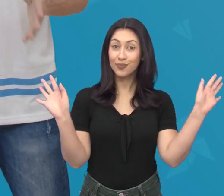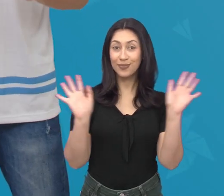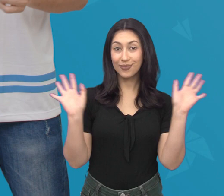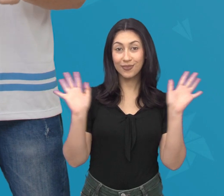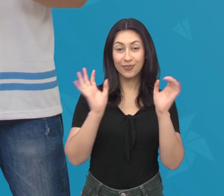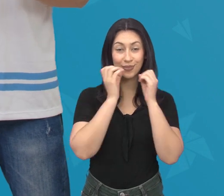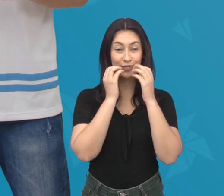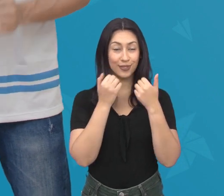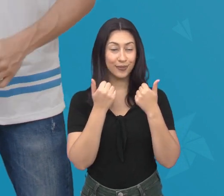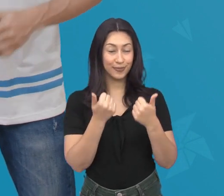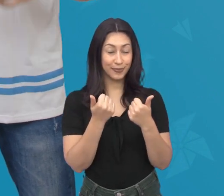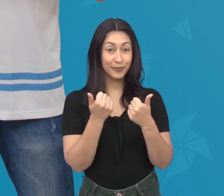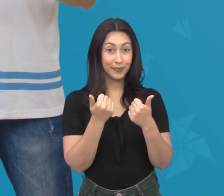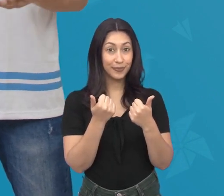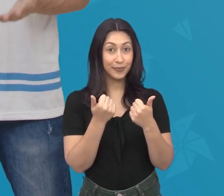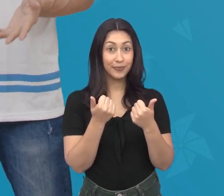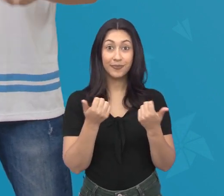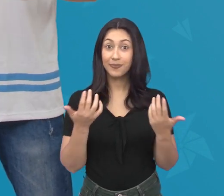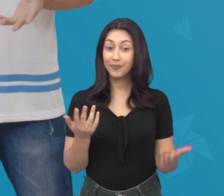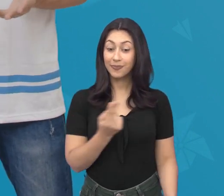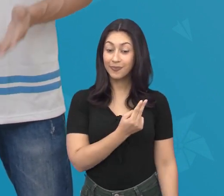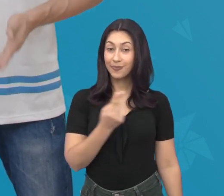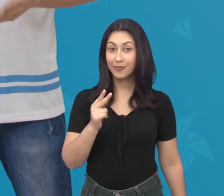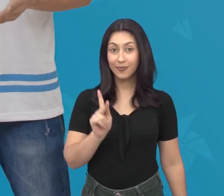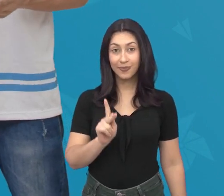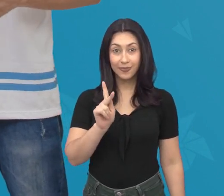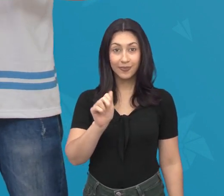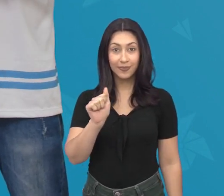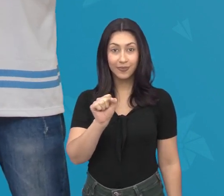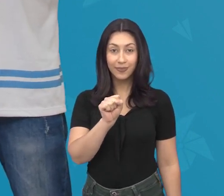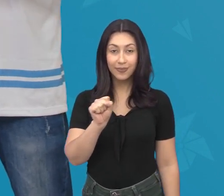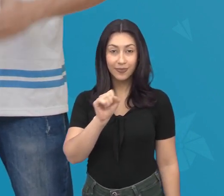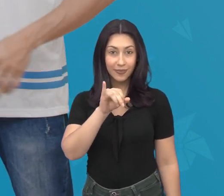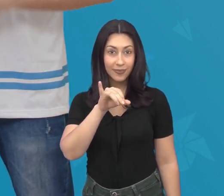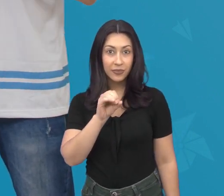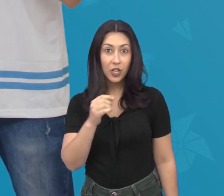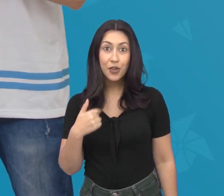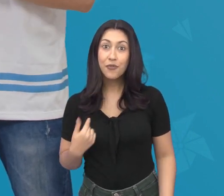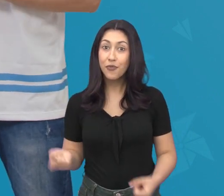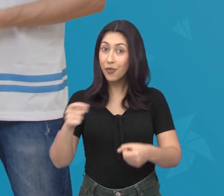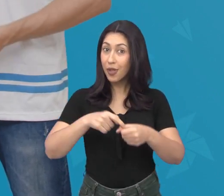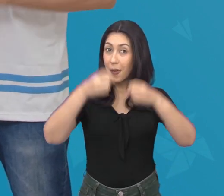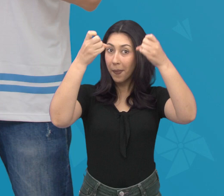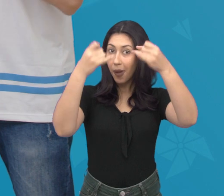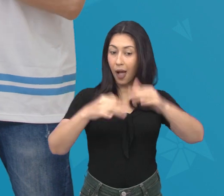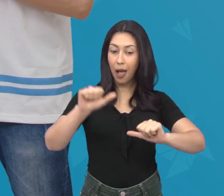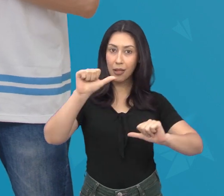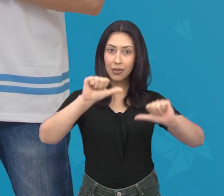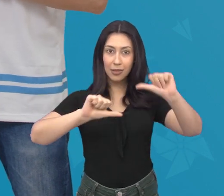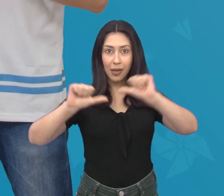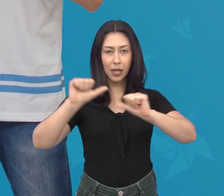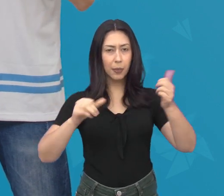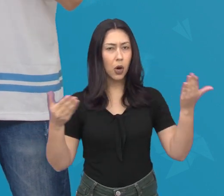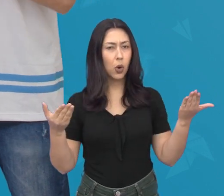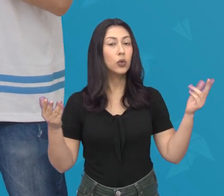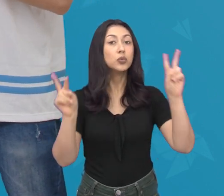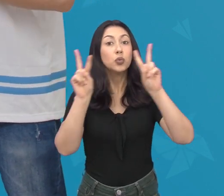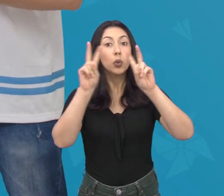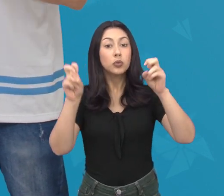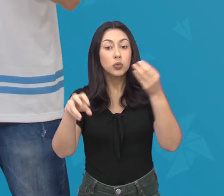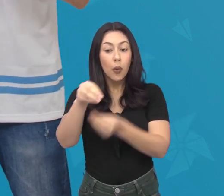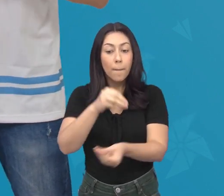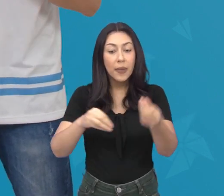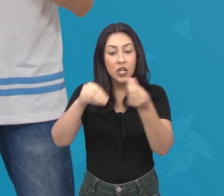Olá pessoal, tudo bem com vocês? Bom, meu nome é Cássio, estou aqui de volta para falar com vocês sobre química. No caso, a gente vai tratar hoje sobre a separação